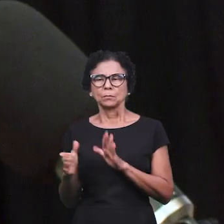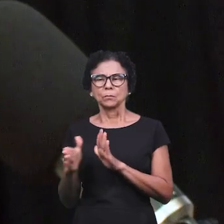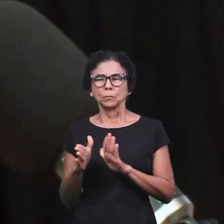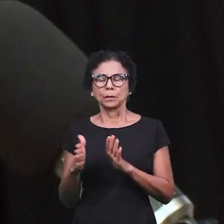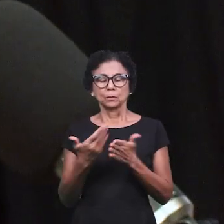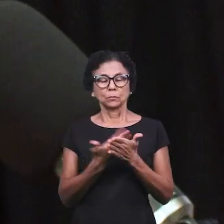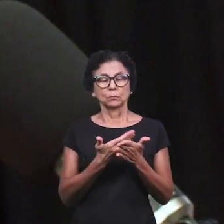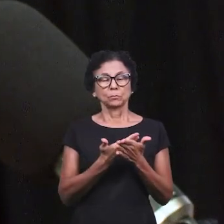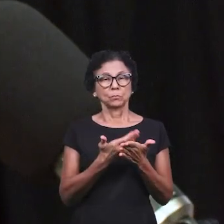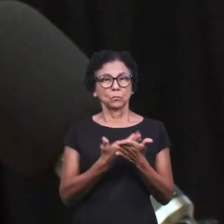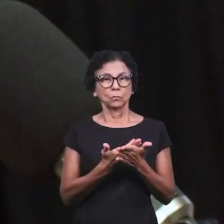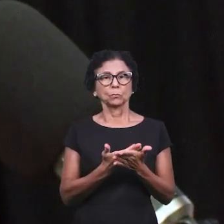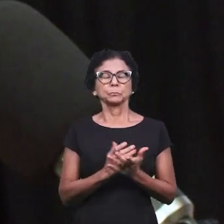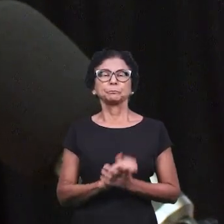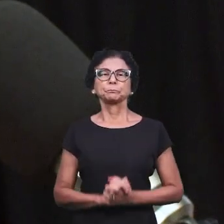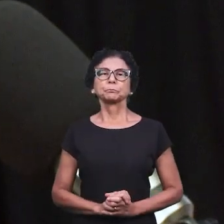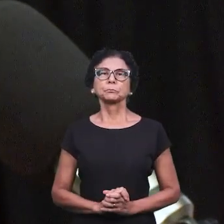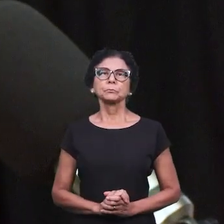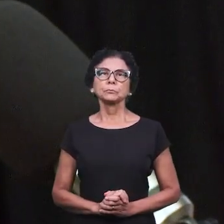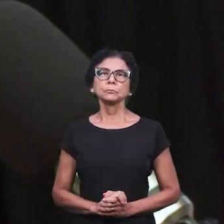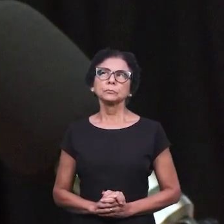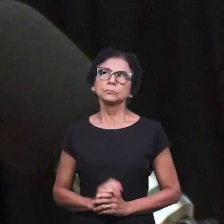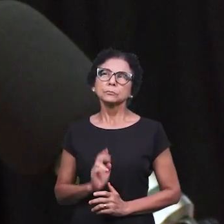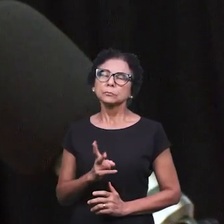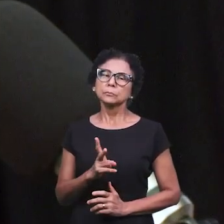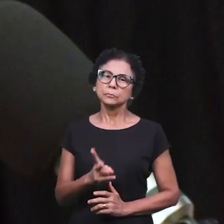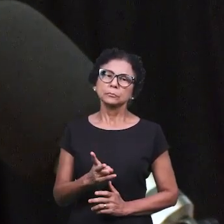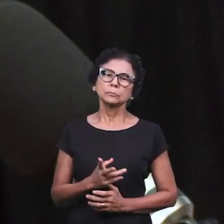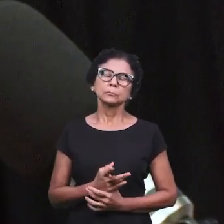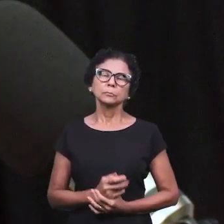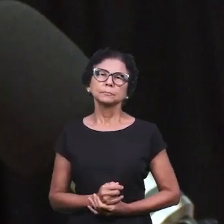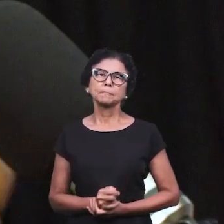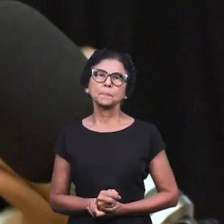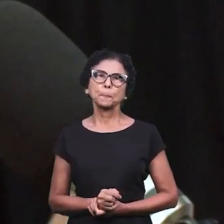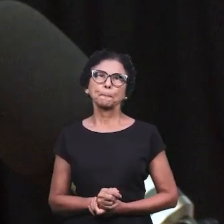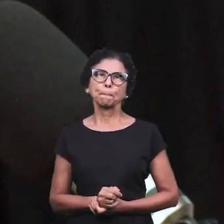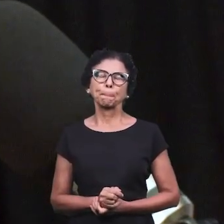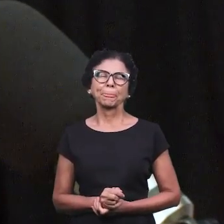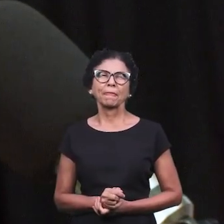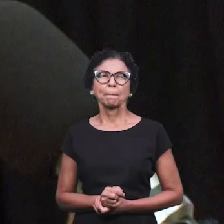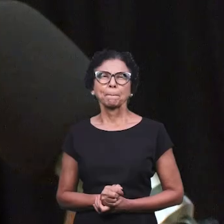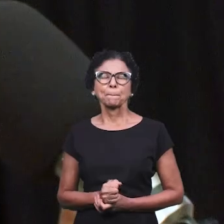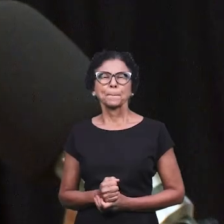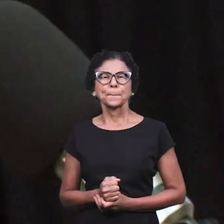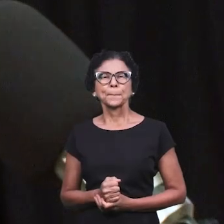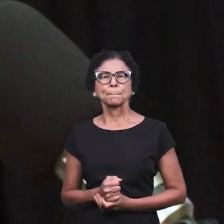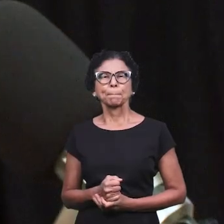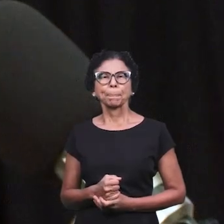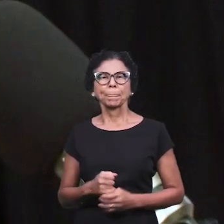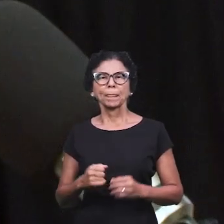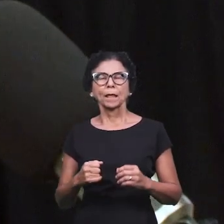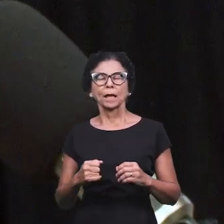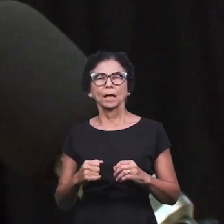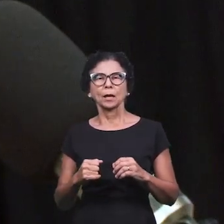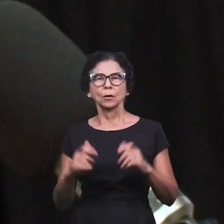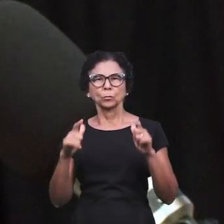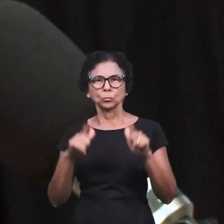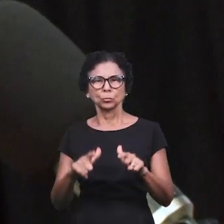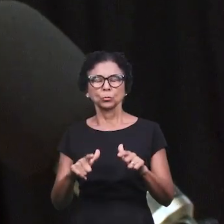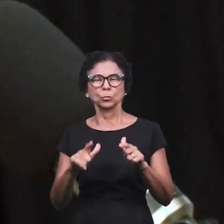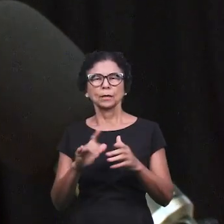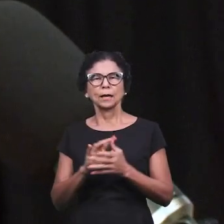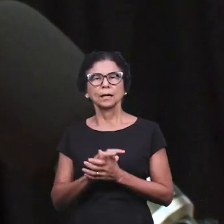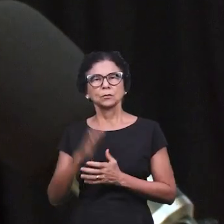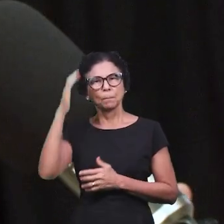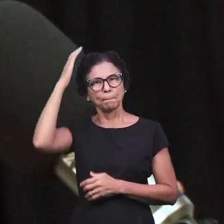trajetória também, né, de estudos, né, eu também sempre procurei, quando morava em Curitiba nessa época,